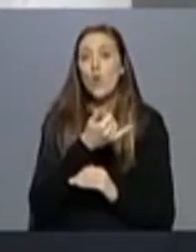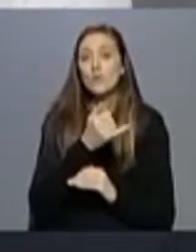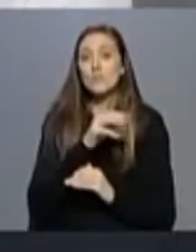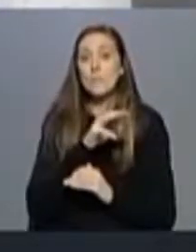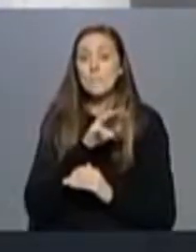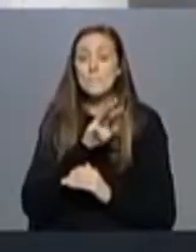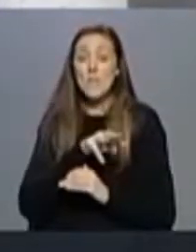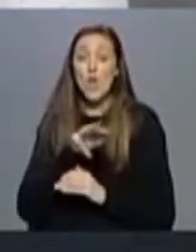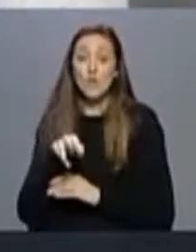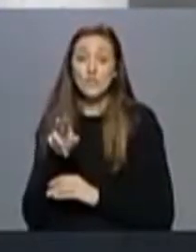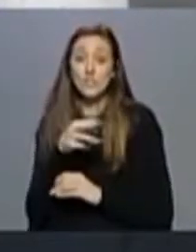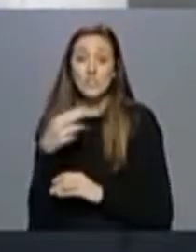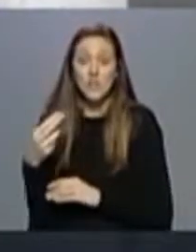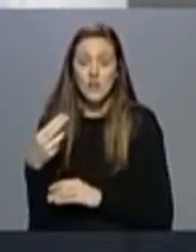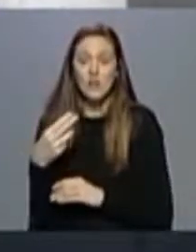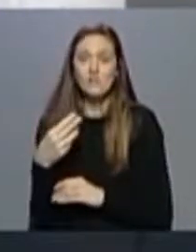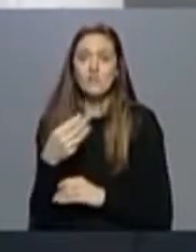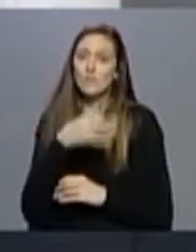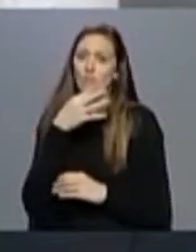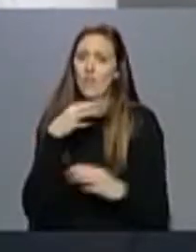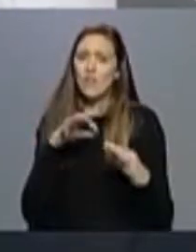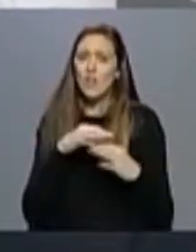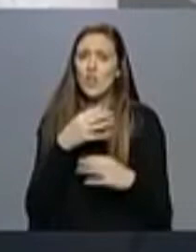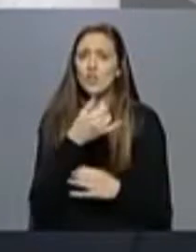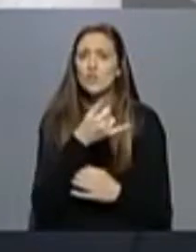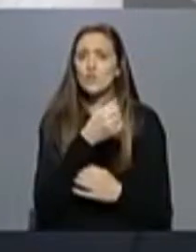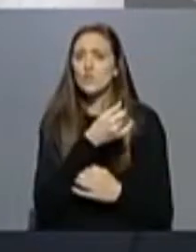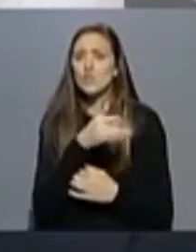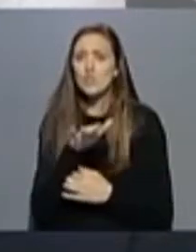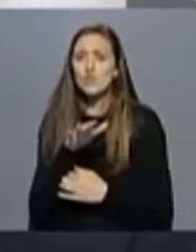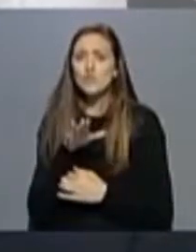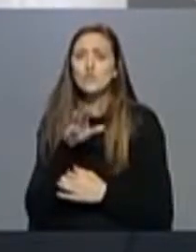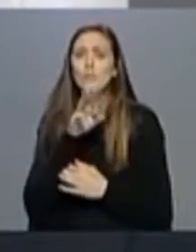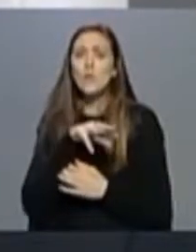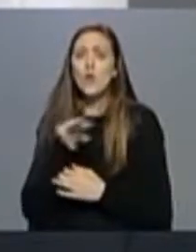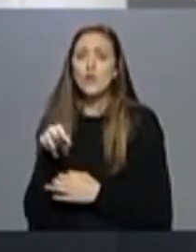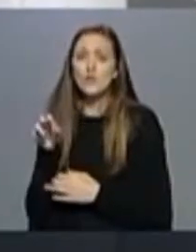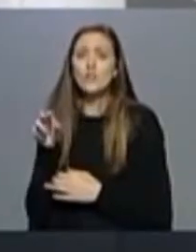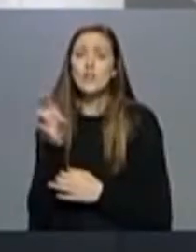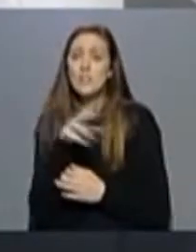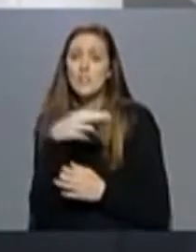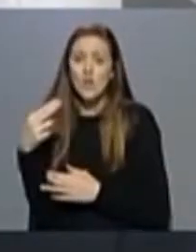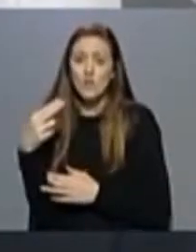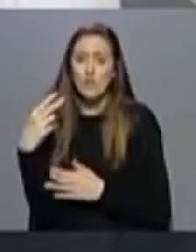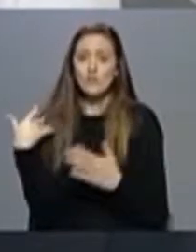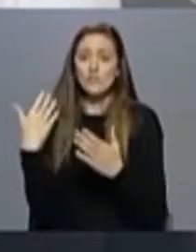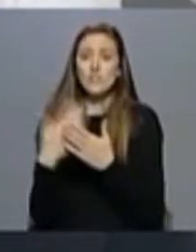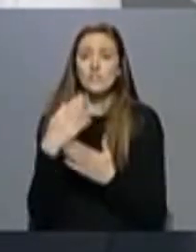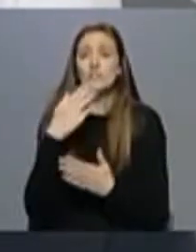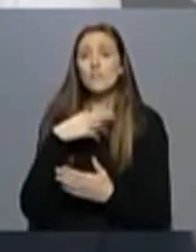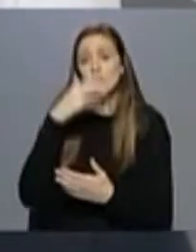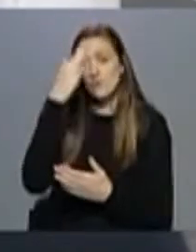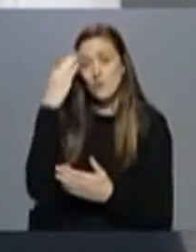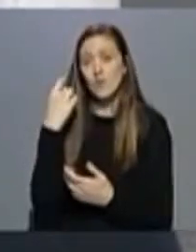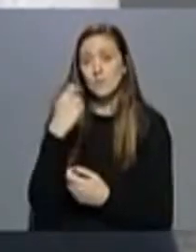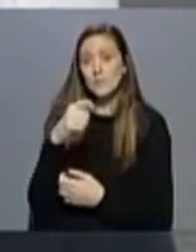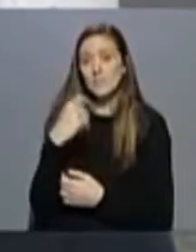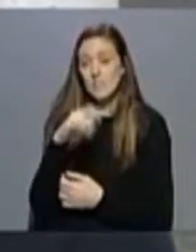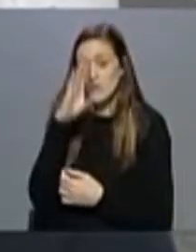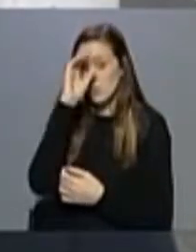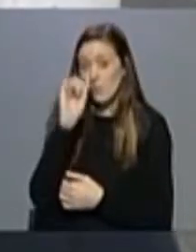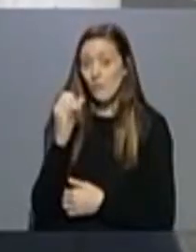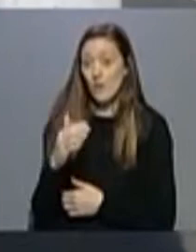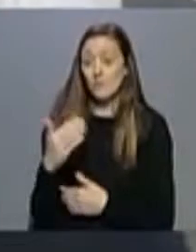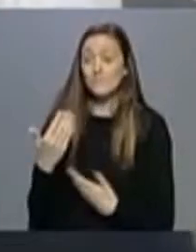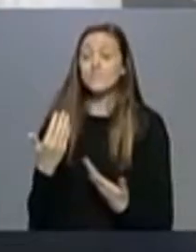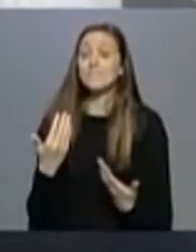estamos a falar de 200 milhões de euros desde que Vasco Cordeiro é presidente do governo, prejuízo acumulado da SATA desde que Vasco Cordeiro é presidente do governo.